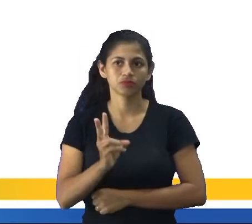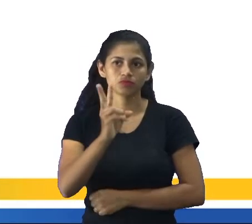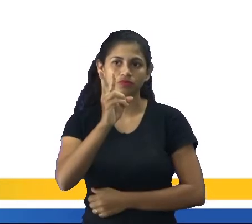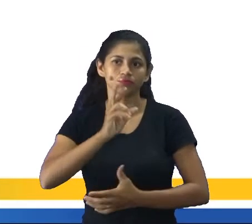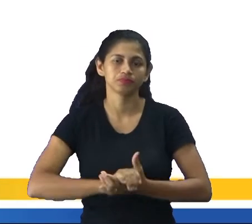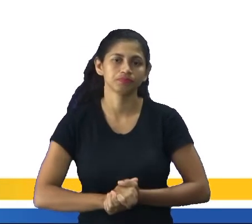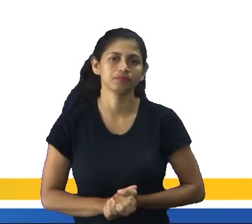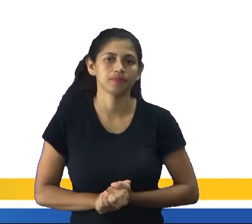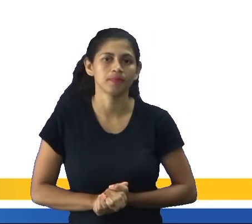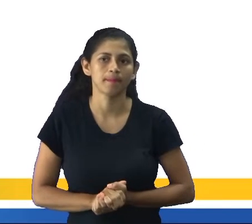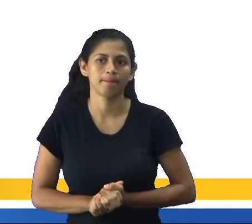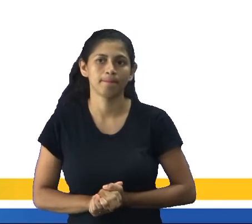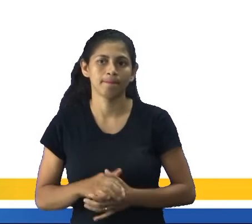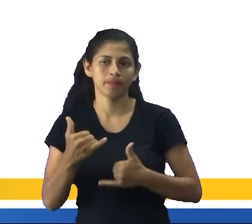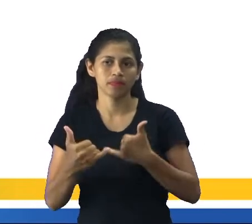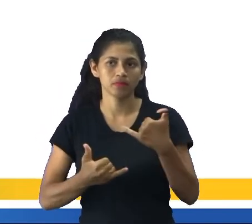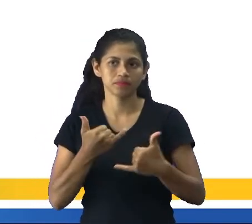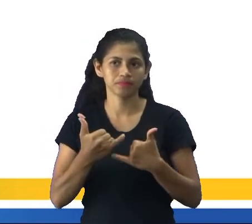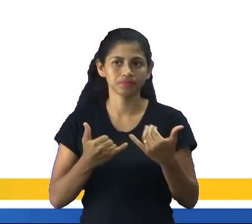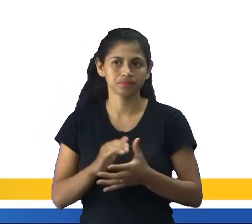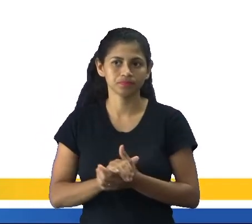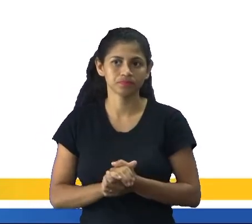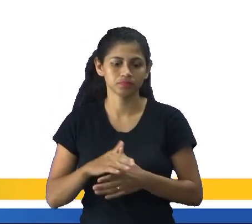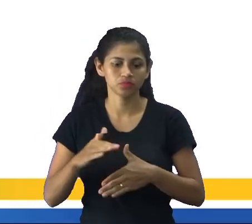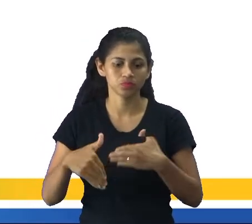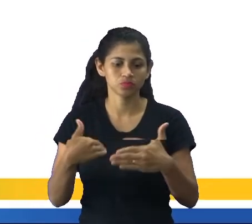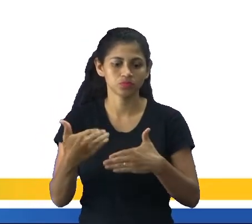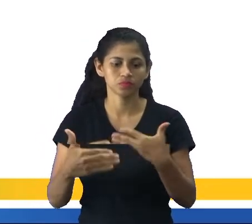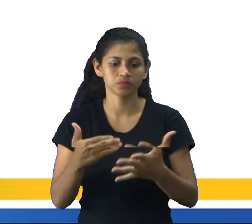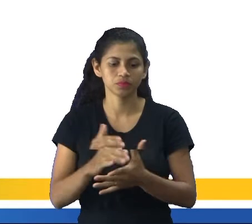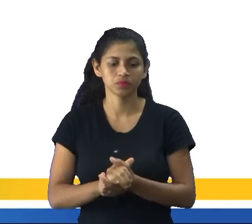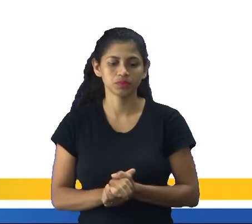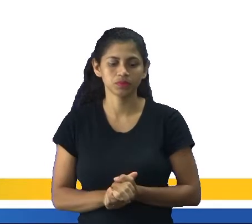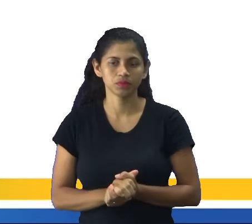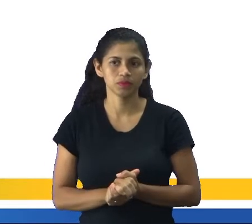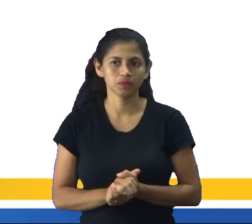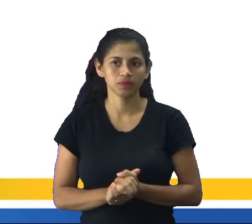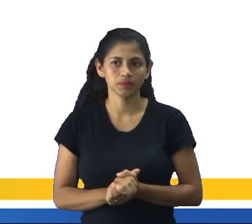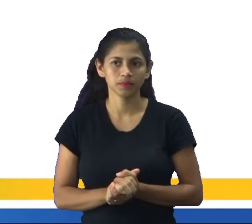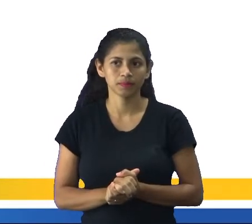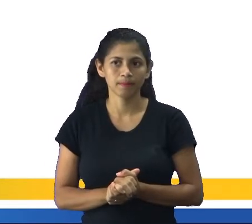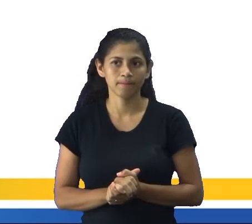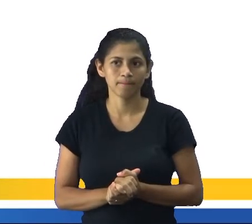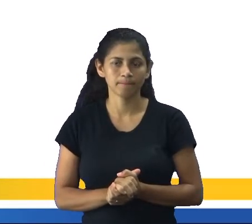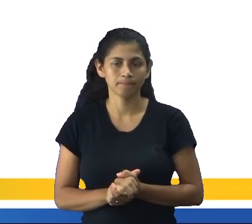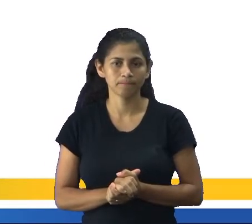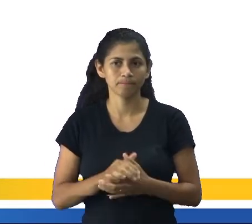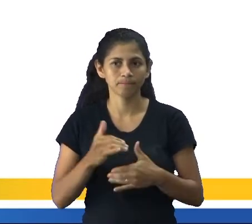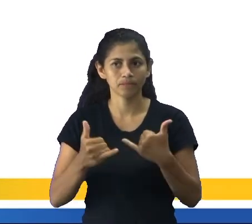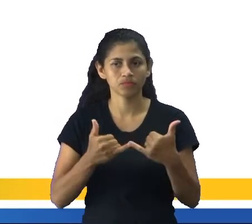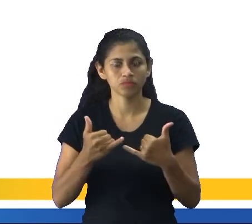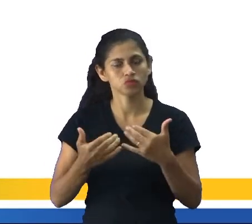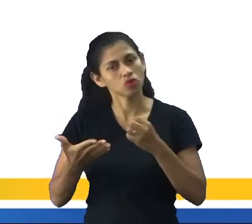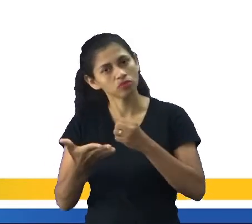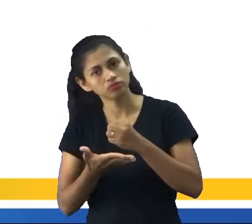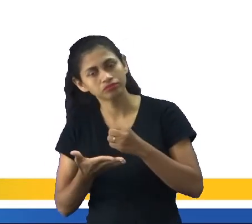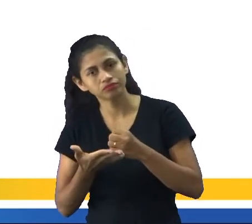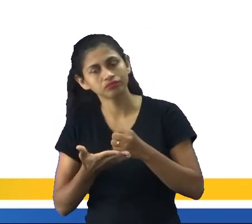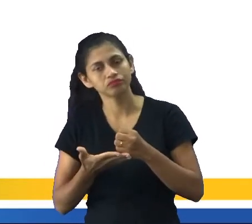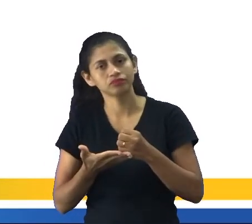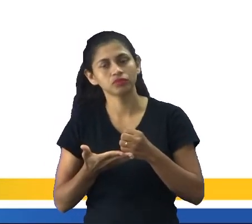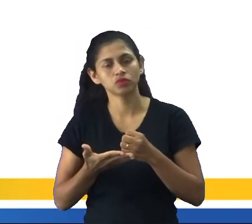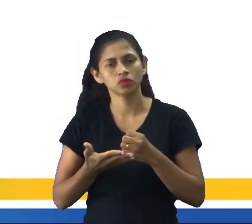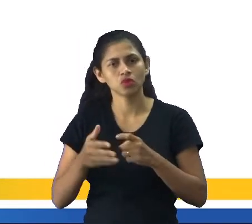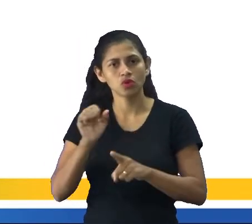a importância dos jogos e brincadeiras, que além do aspecto lúdico desenvolvido no modo brincadeira, os jogos auxiliam no aspecto